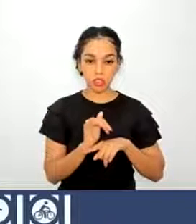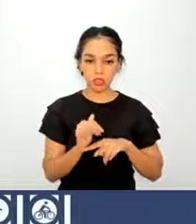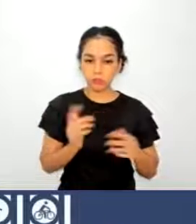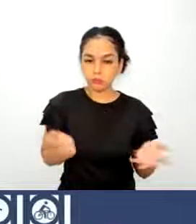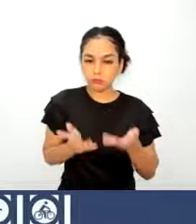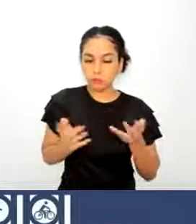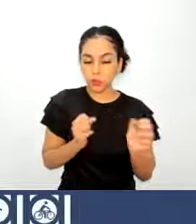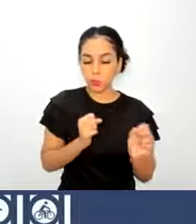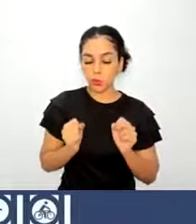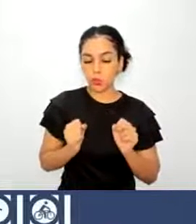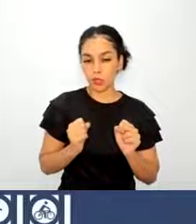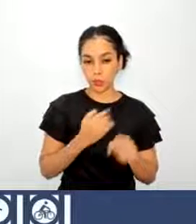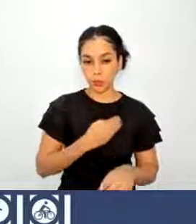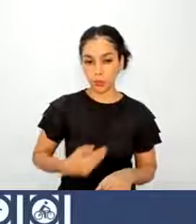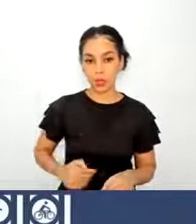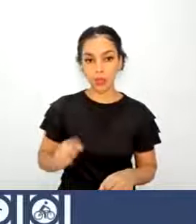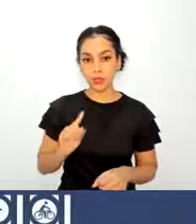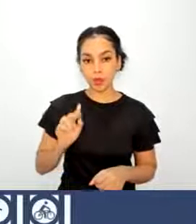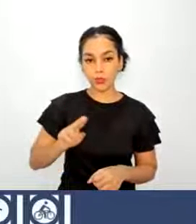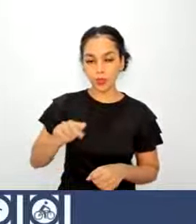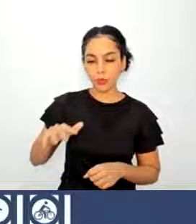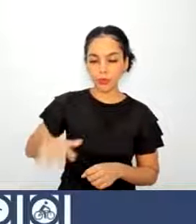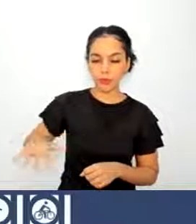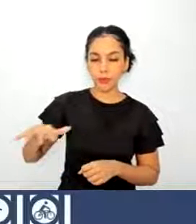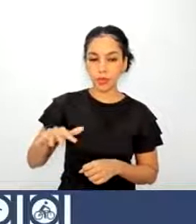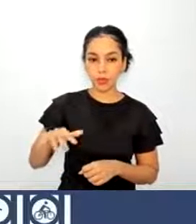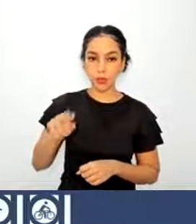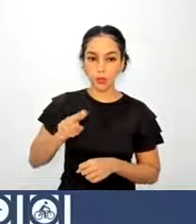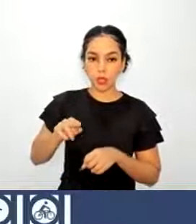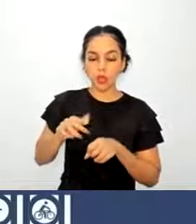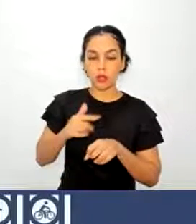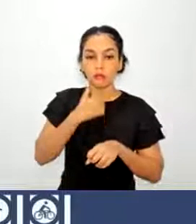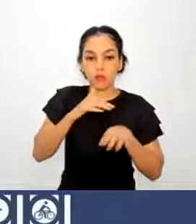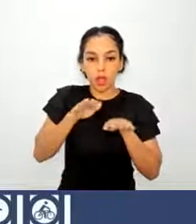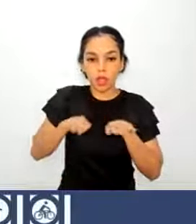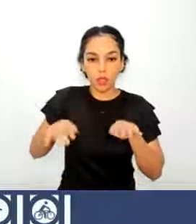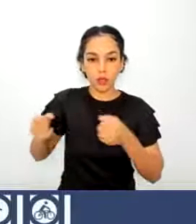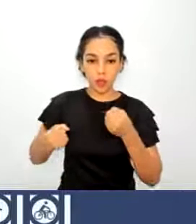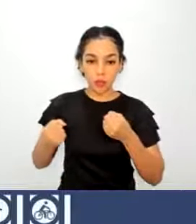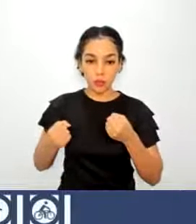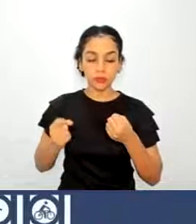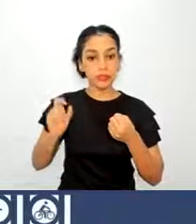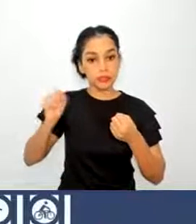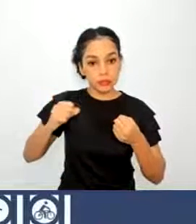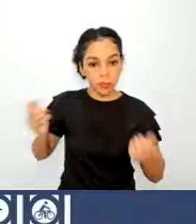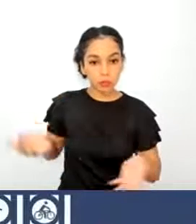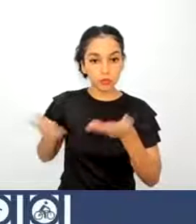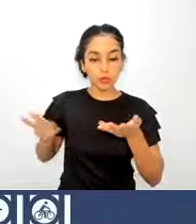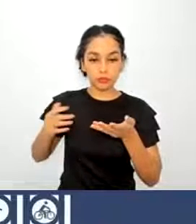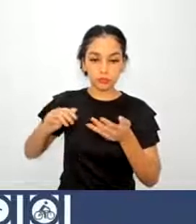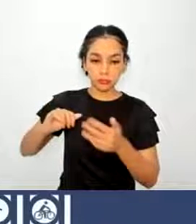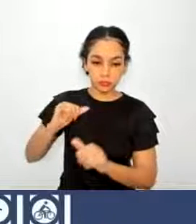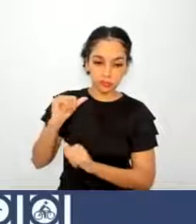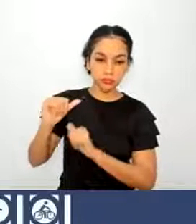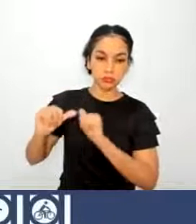não utilizar esses espaços vazios como estacionamentos e sim apostar na recuperação temporária